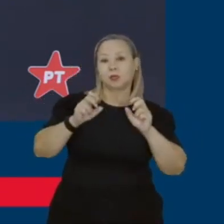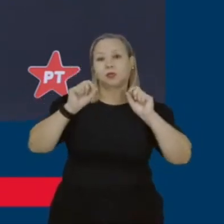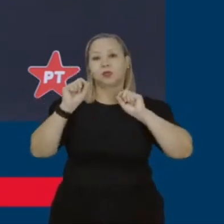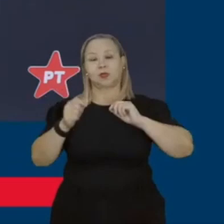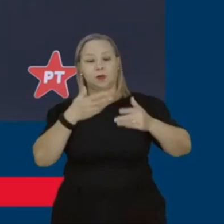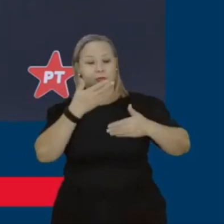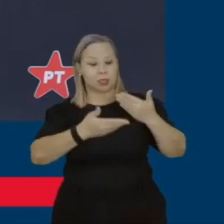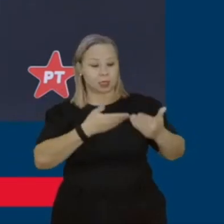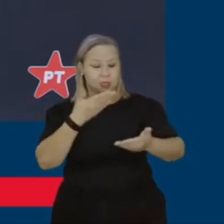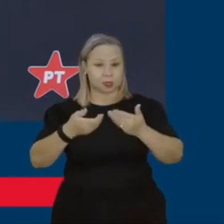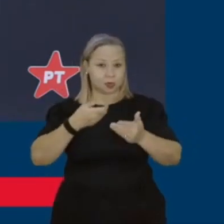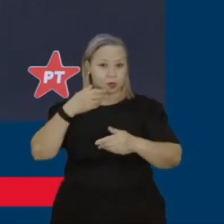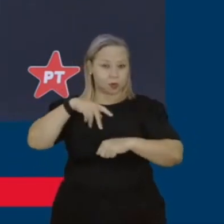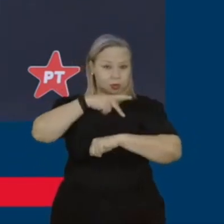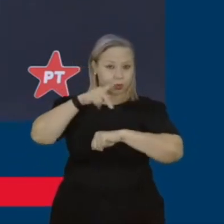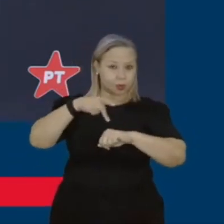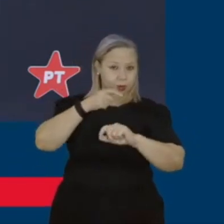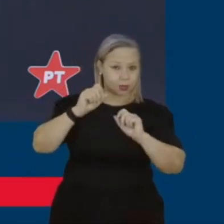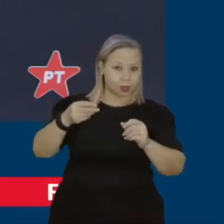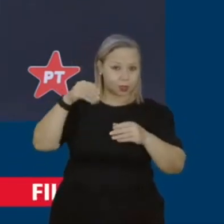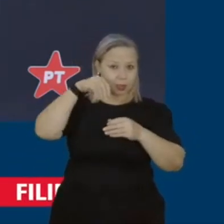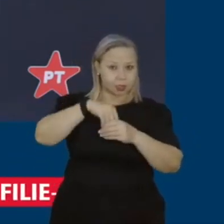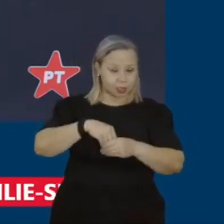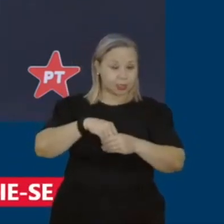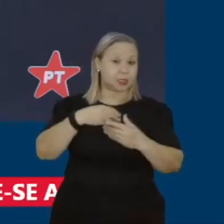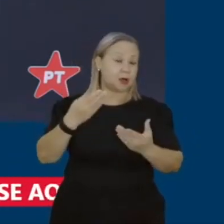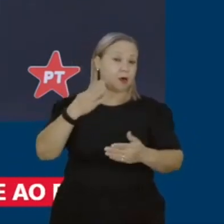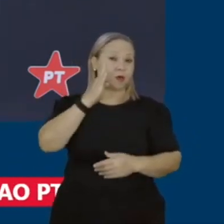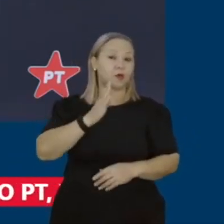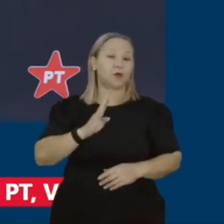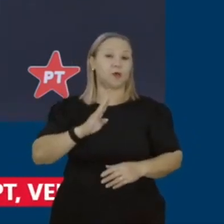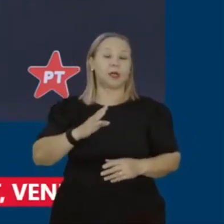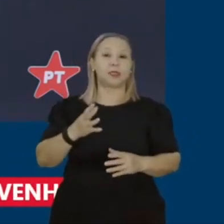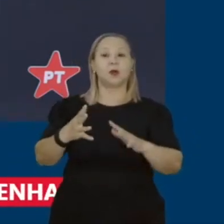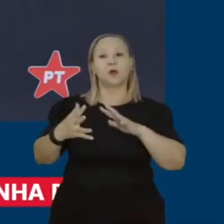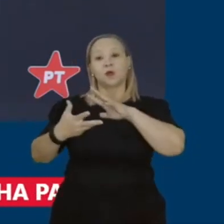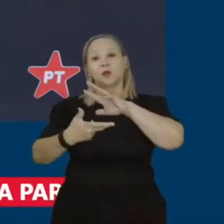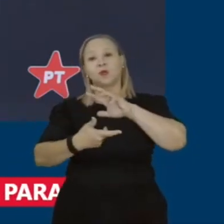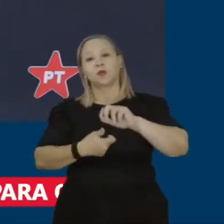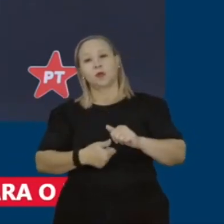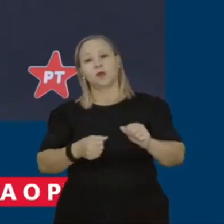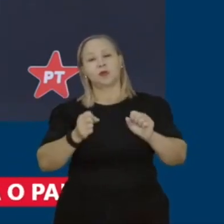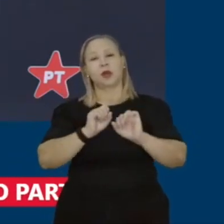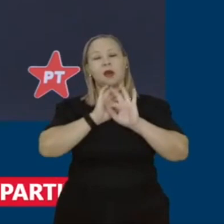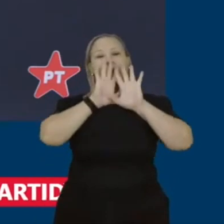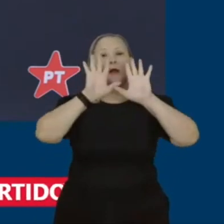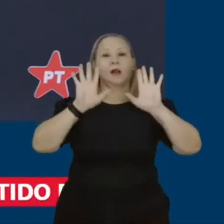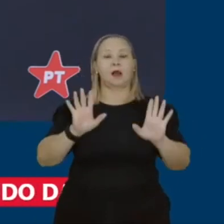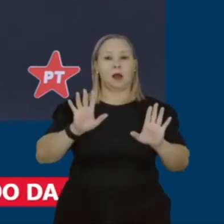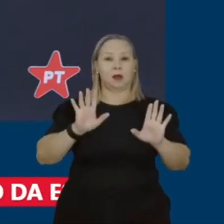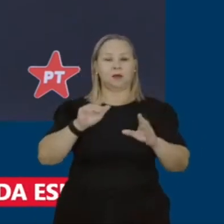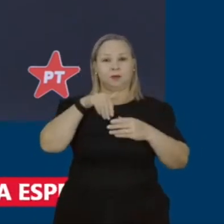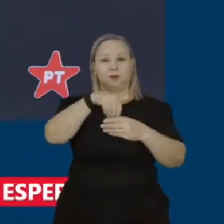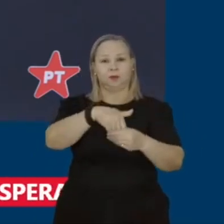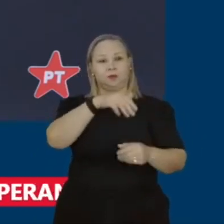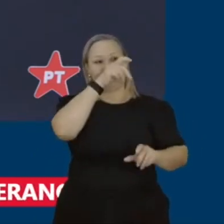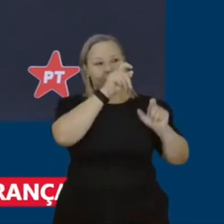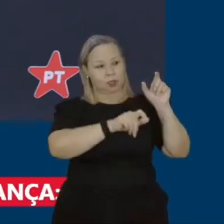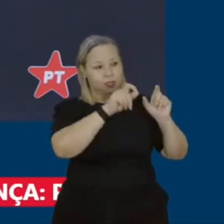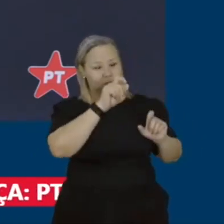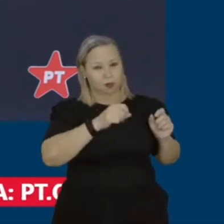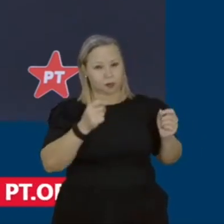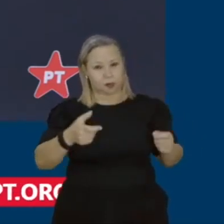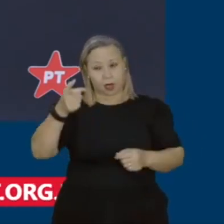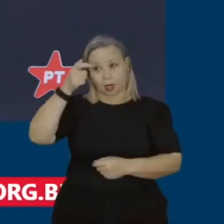relações internacionais, da inserção do Brasil no mundo hoje, ficarem claras para o nosso eleitor. Nós temos que levantar a